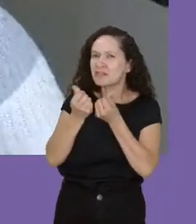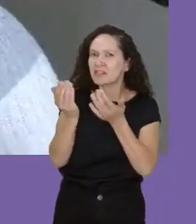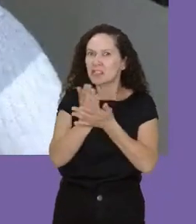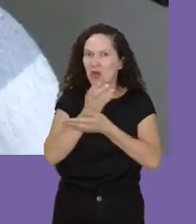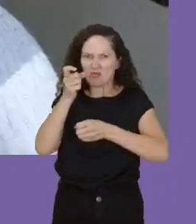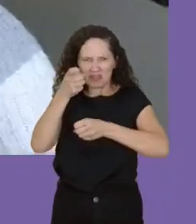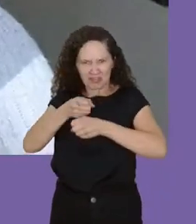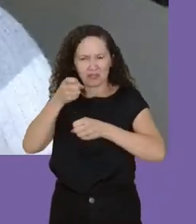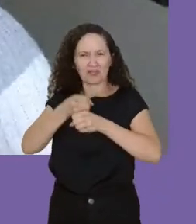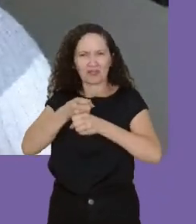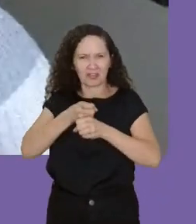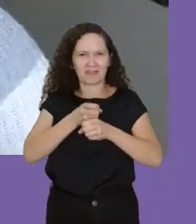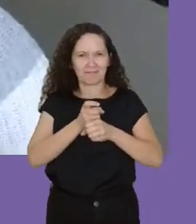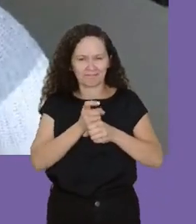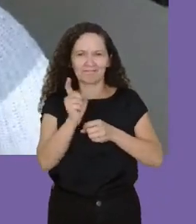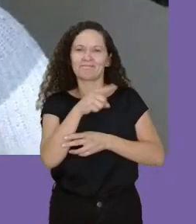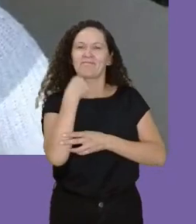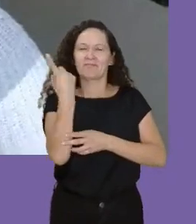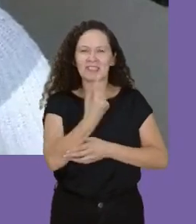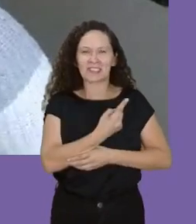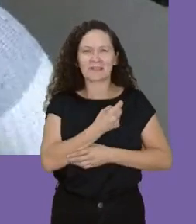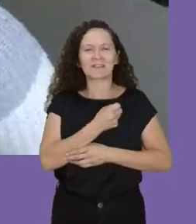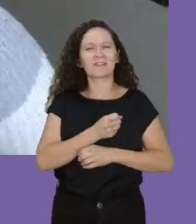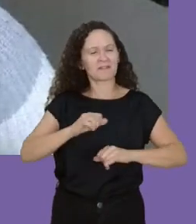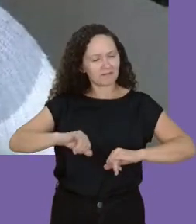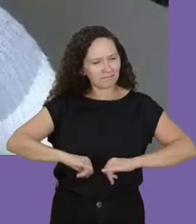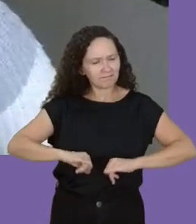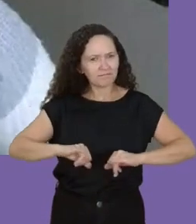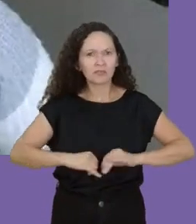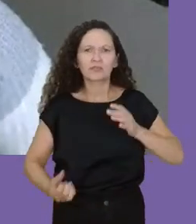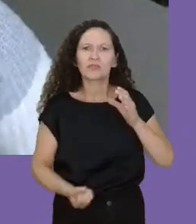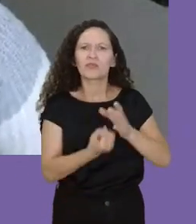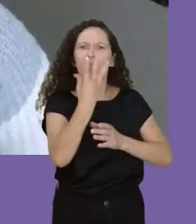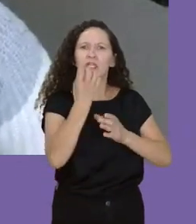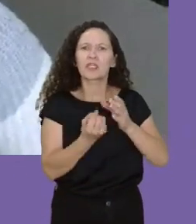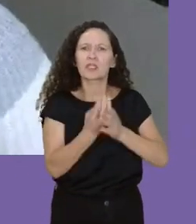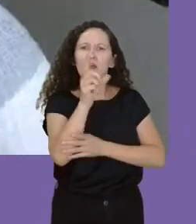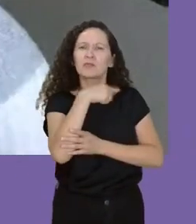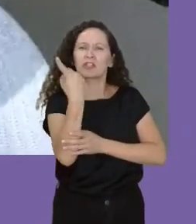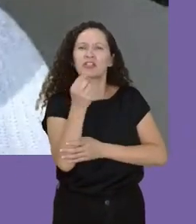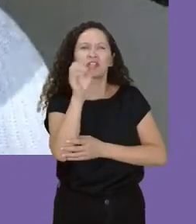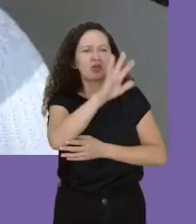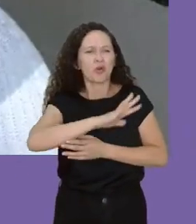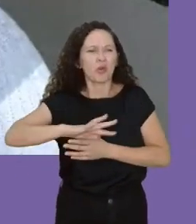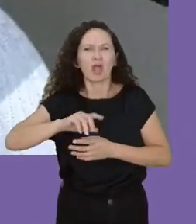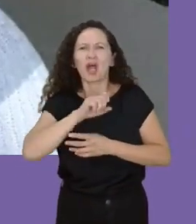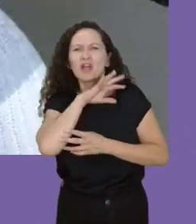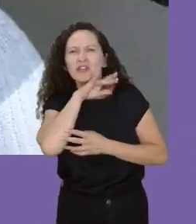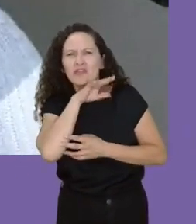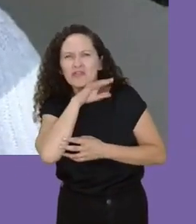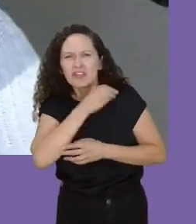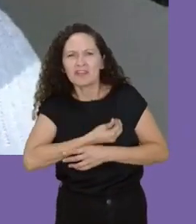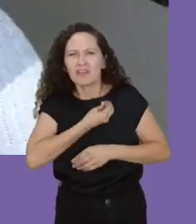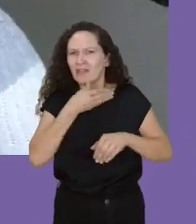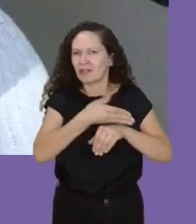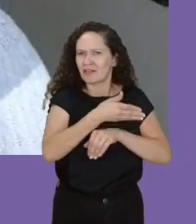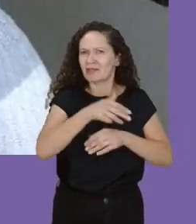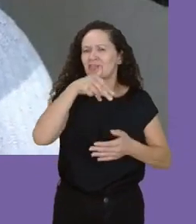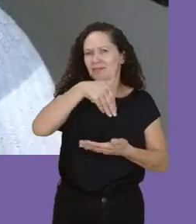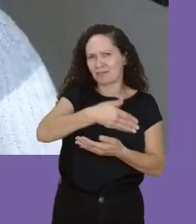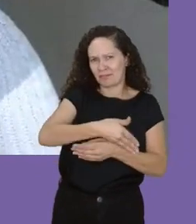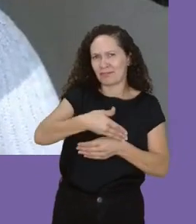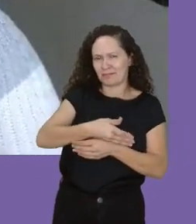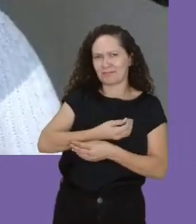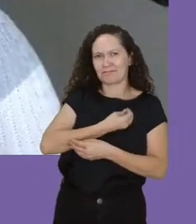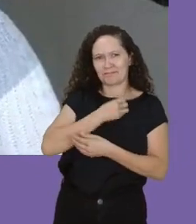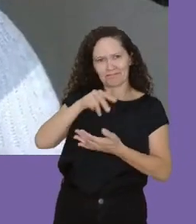duras, que vão construindo esse cenário inóspito à presença feminina, né? Então, isso é